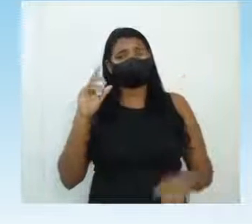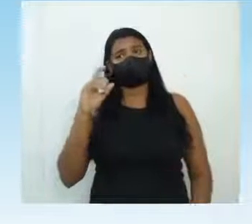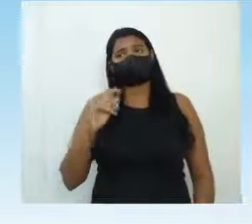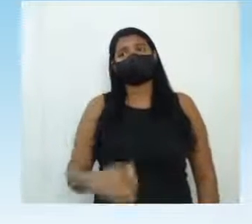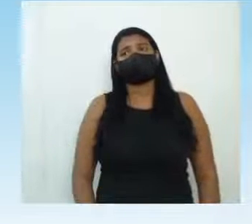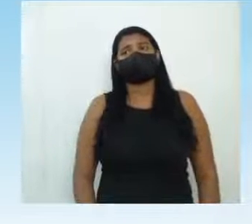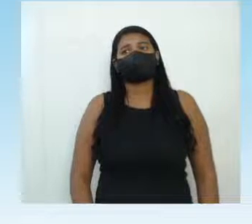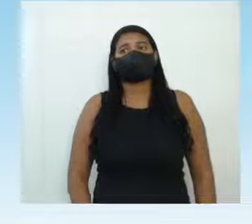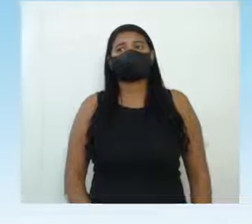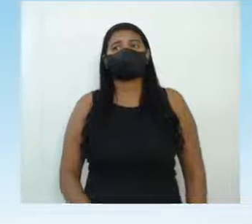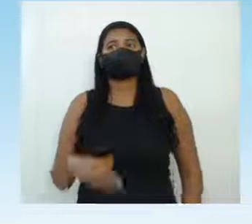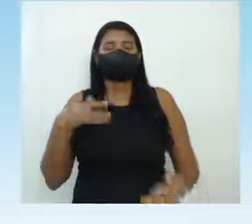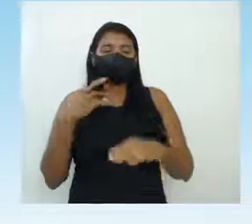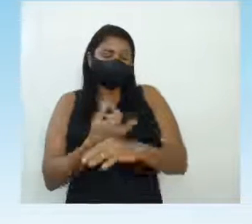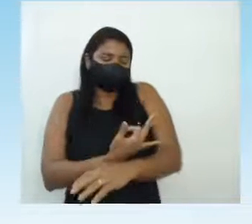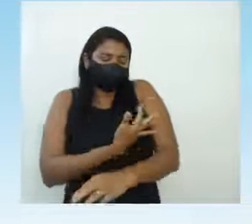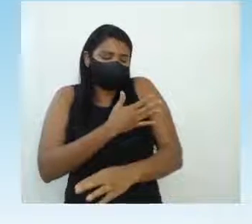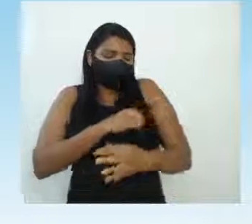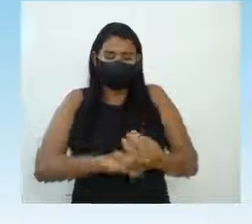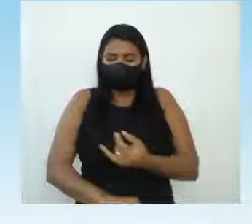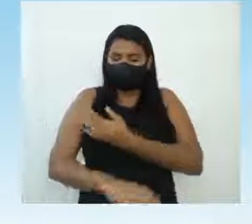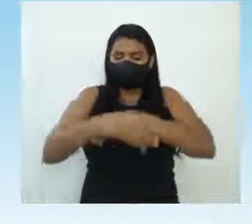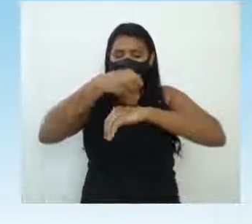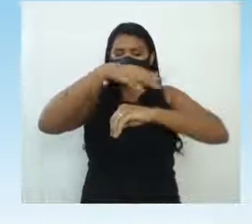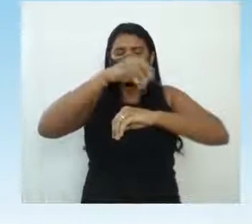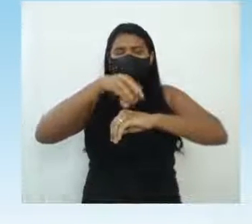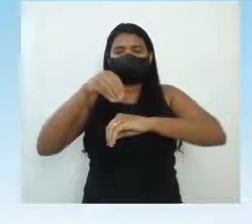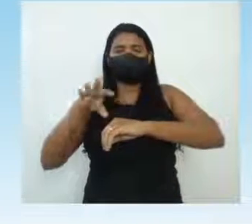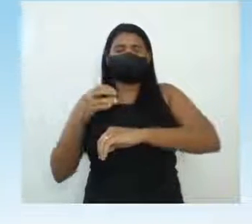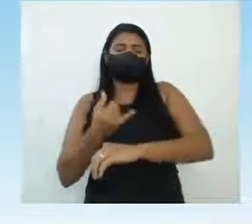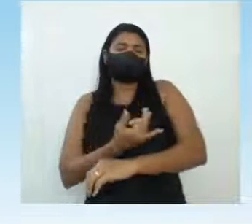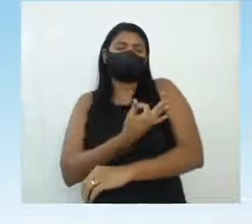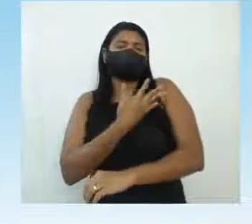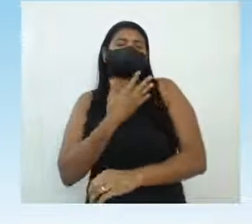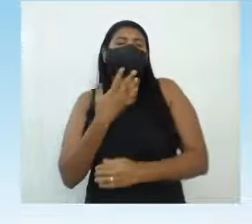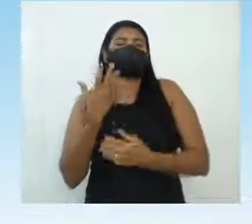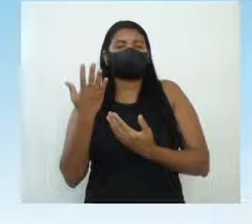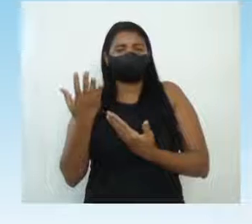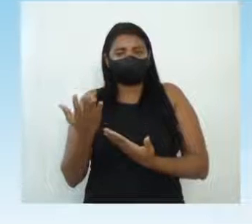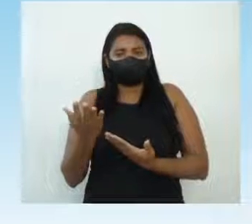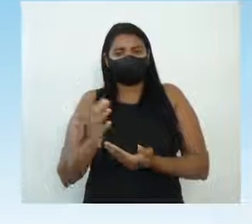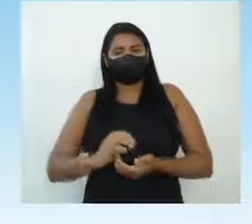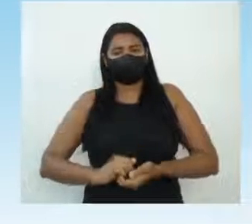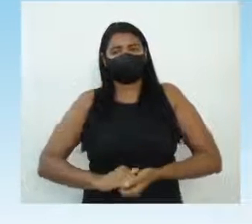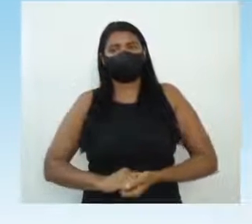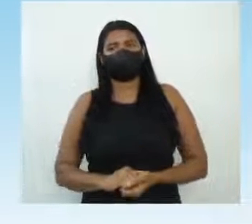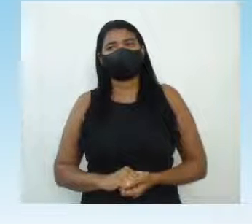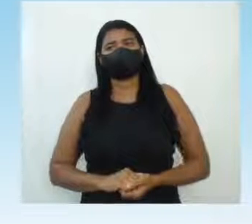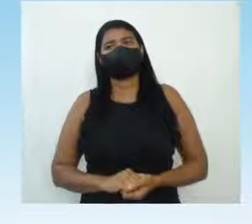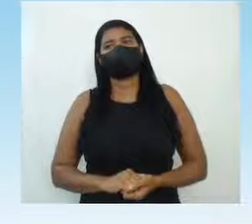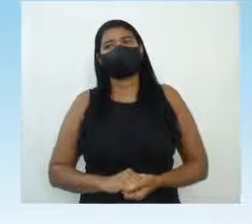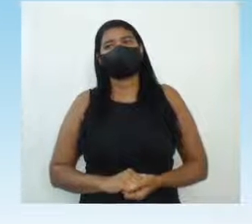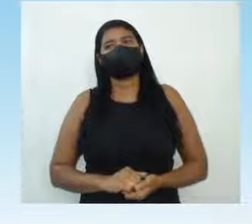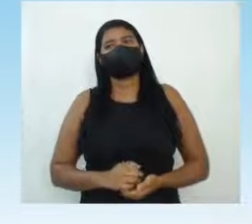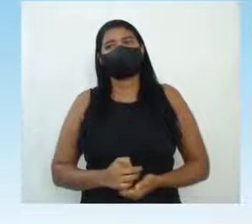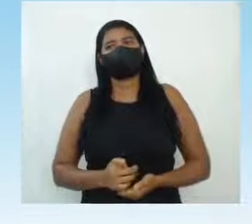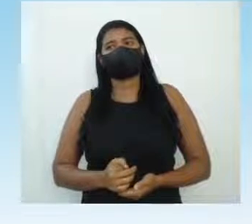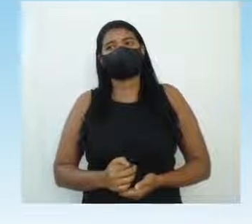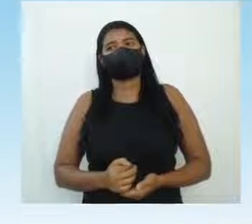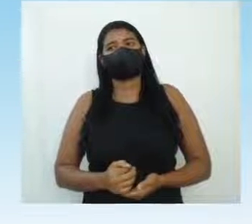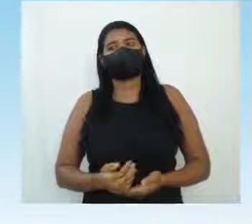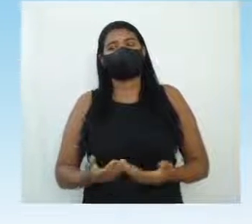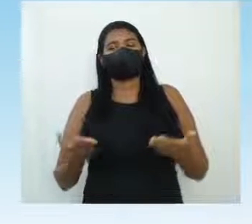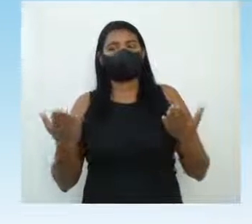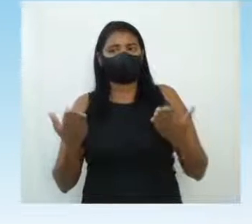ali passando uma emoção. Então, isso aqui é a interpretação, entendem? Muito bem, quando vocês forem fazer agora as suas